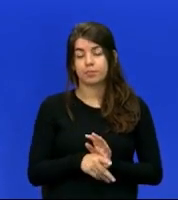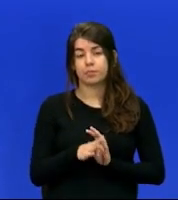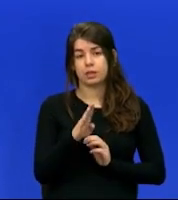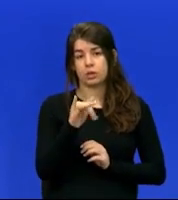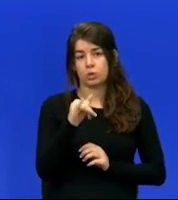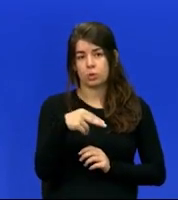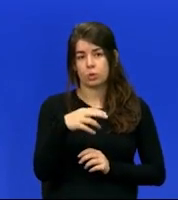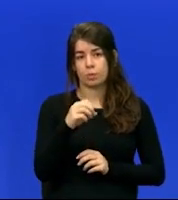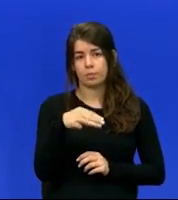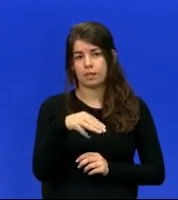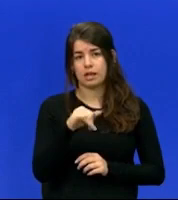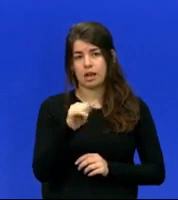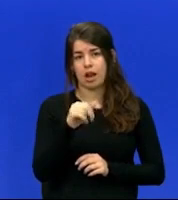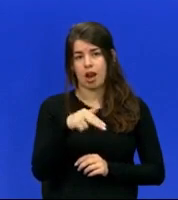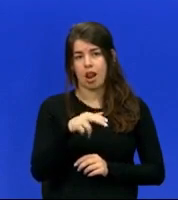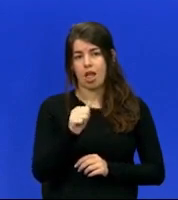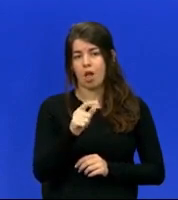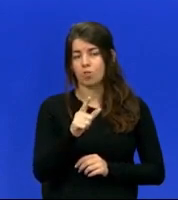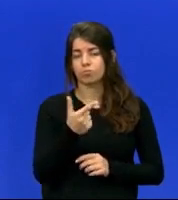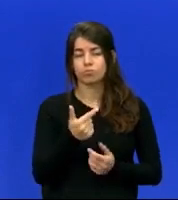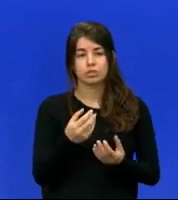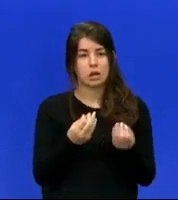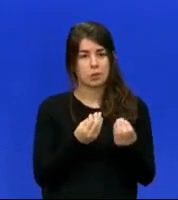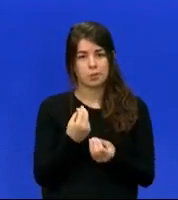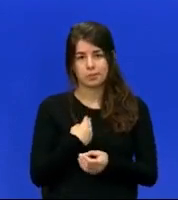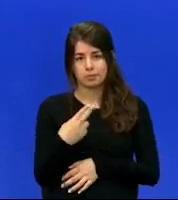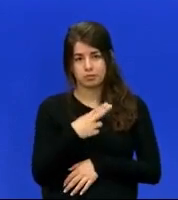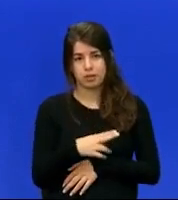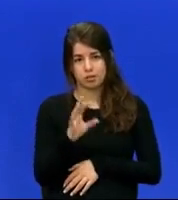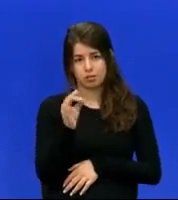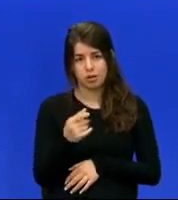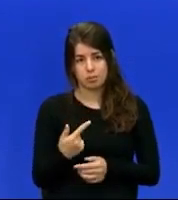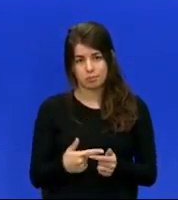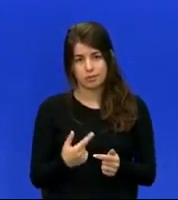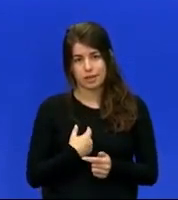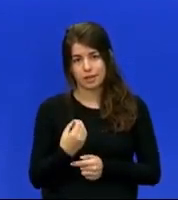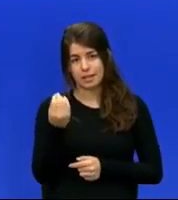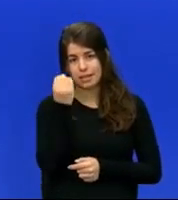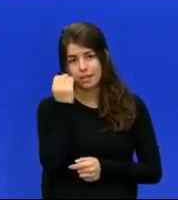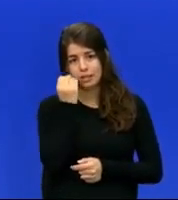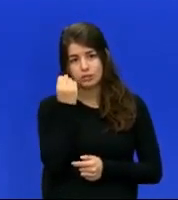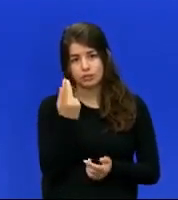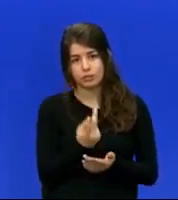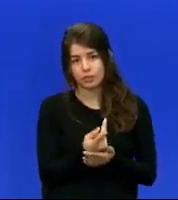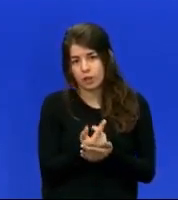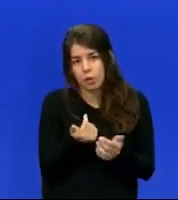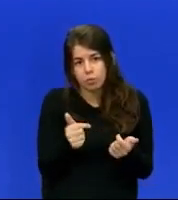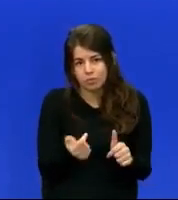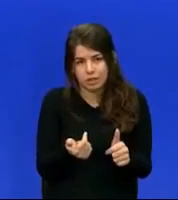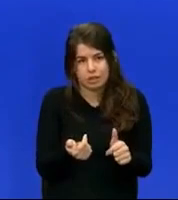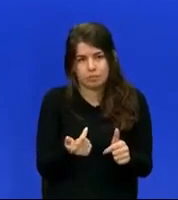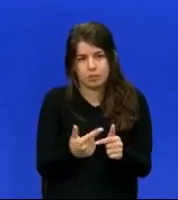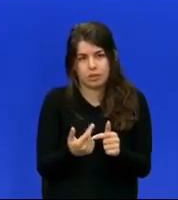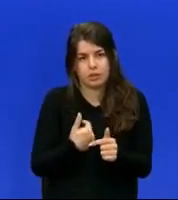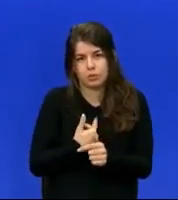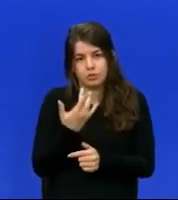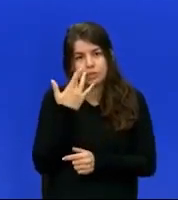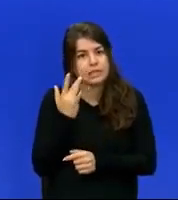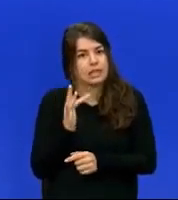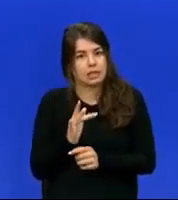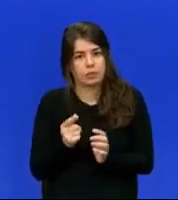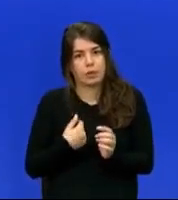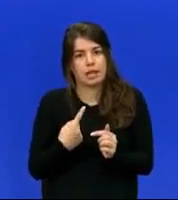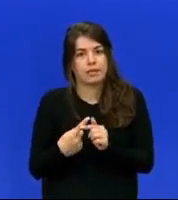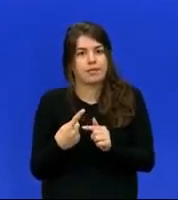tenho como, né? Porque não estou trabalhando com um evento em tentativas fixas. Pela Poisson, mas eu